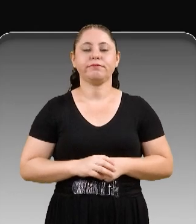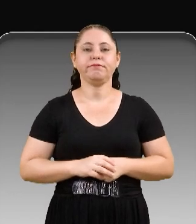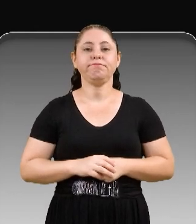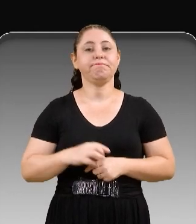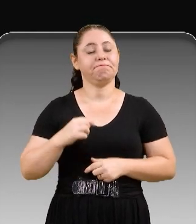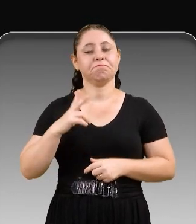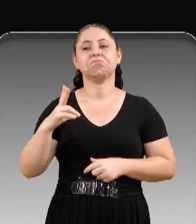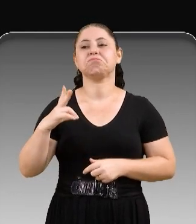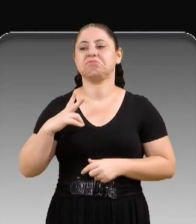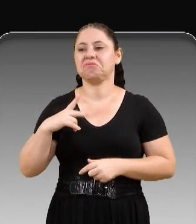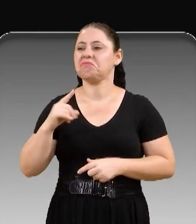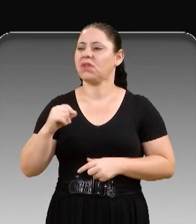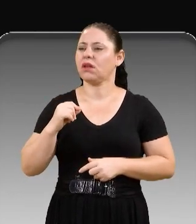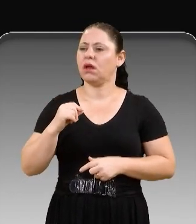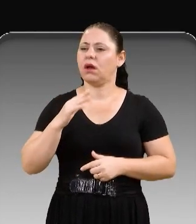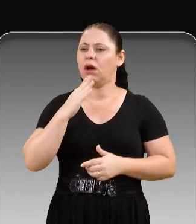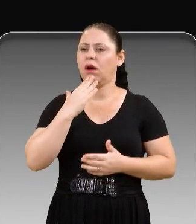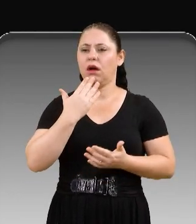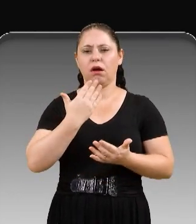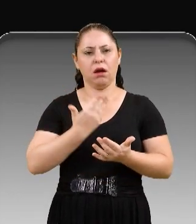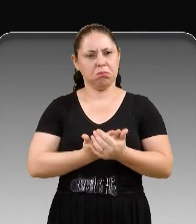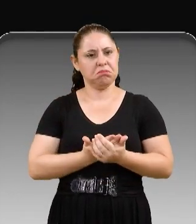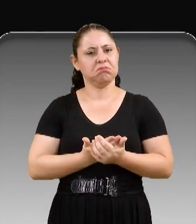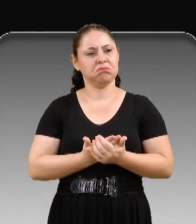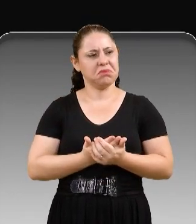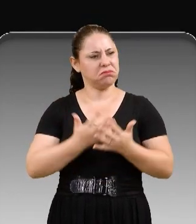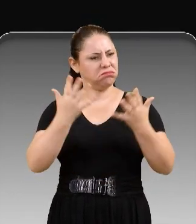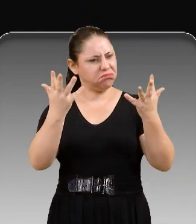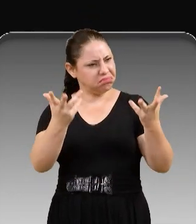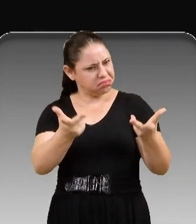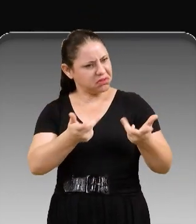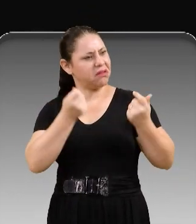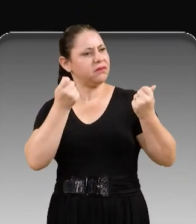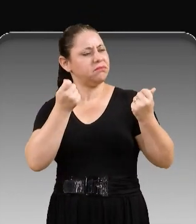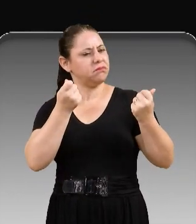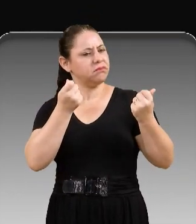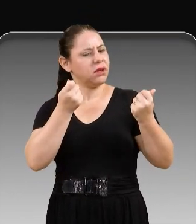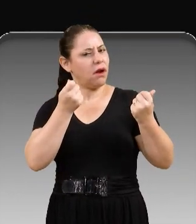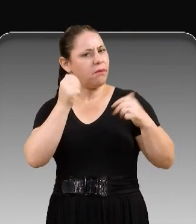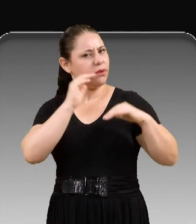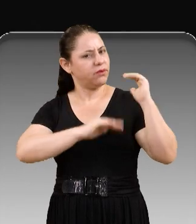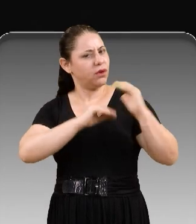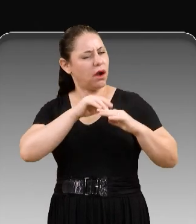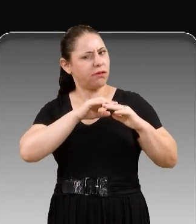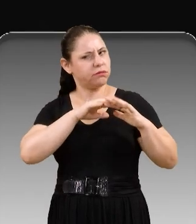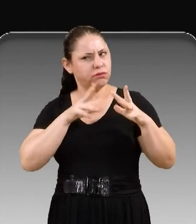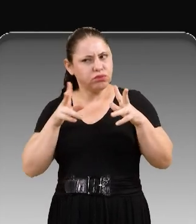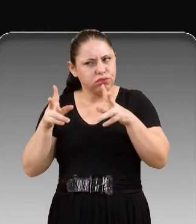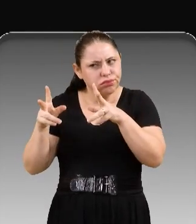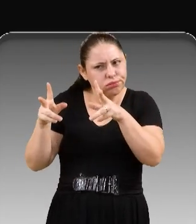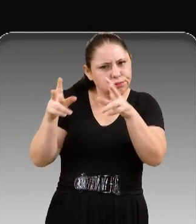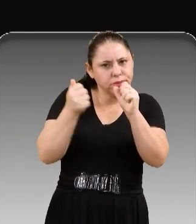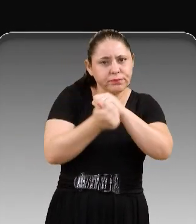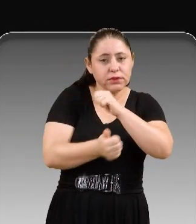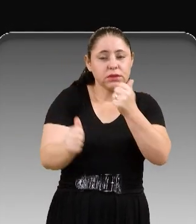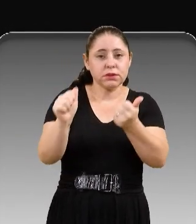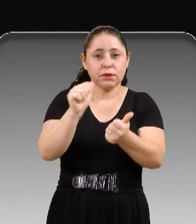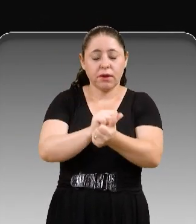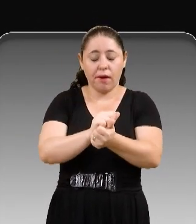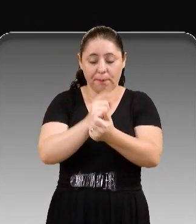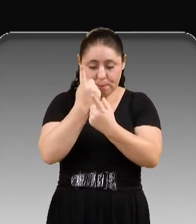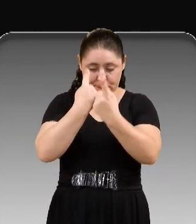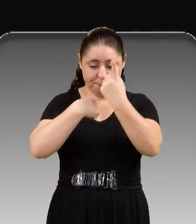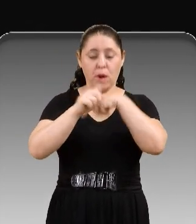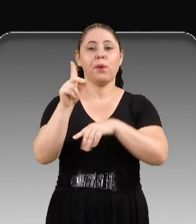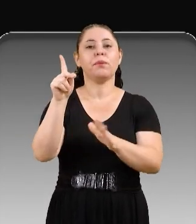eu particularmente admiro muito e acho fascinante profissionais, primeiro, que se espelham em referências, mas conseguem fazer essa transição de